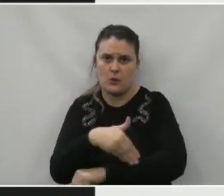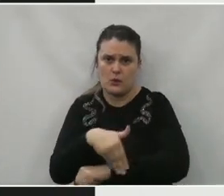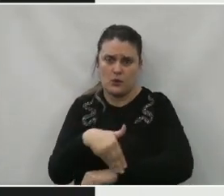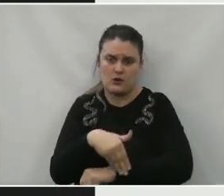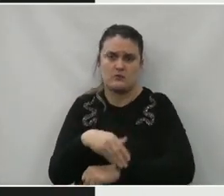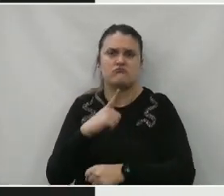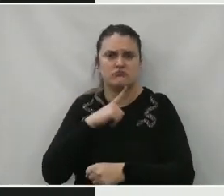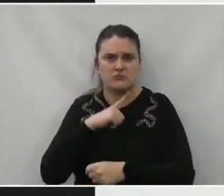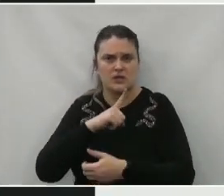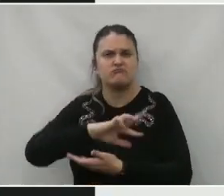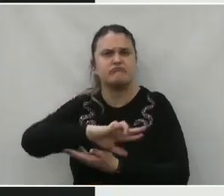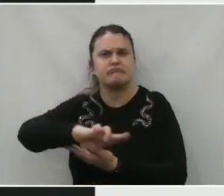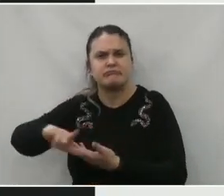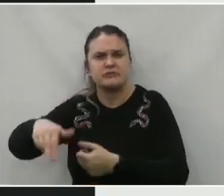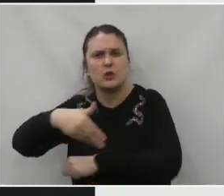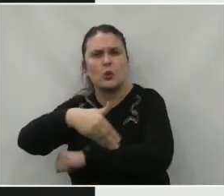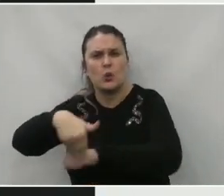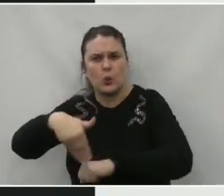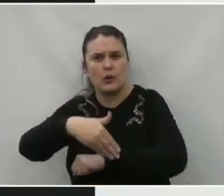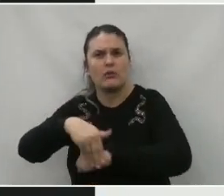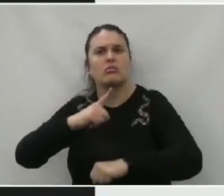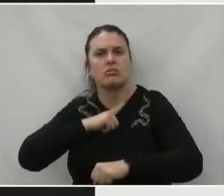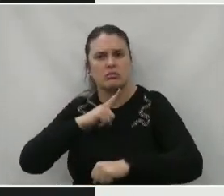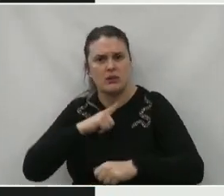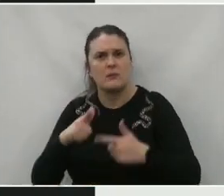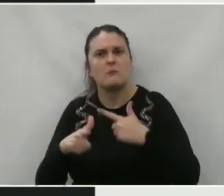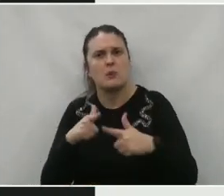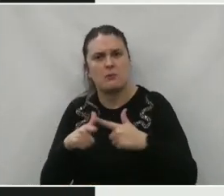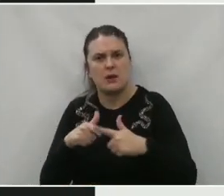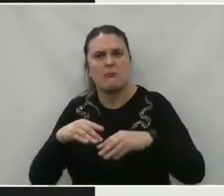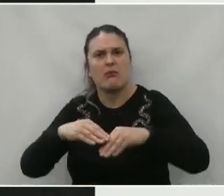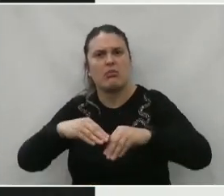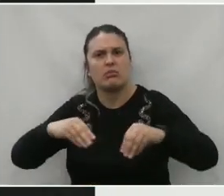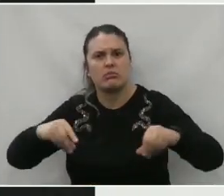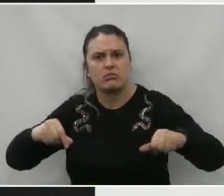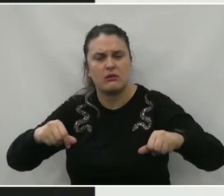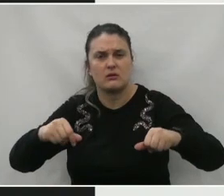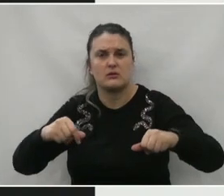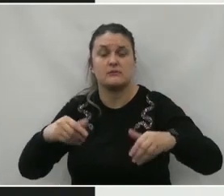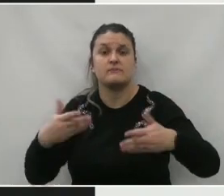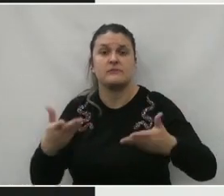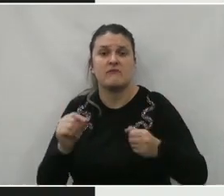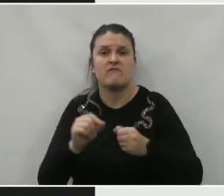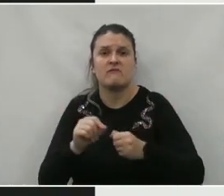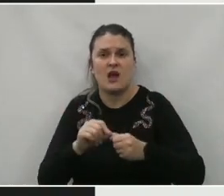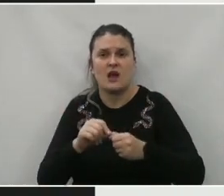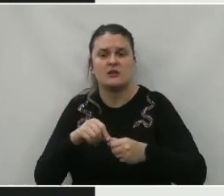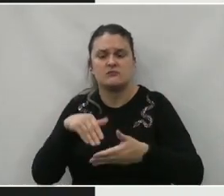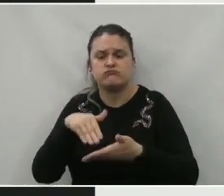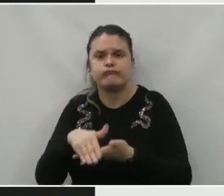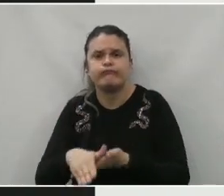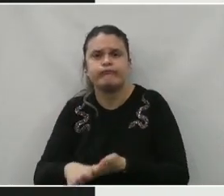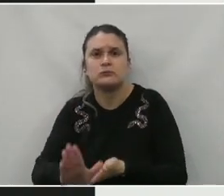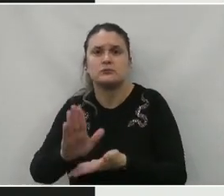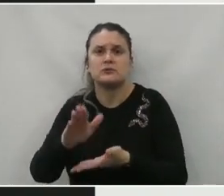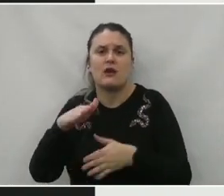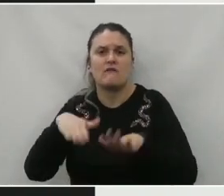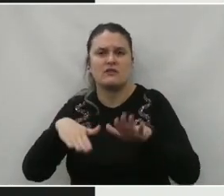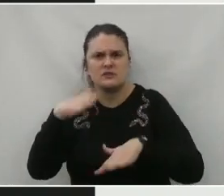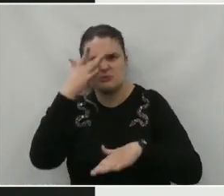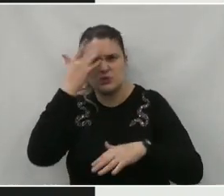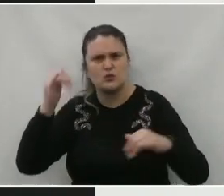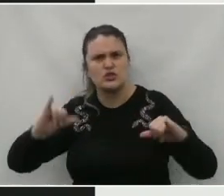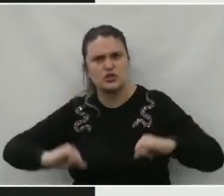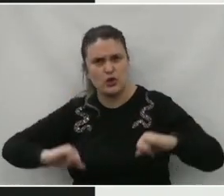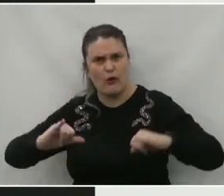várias ruas que são de terras, né? E fazem muitos buracos, e as pessoas